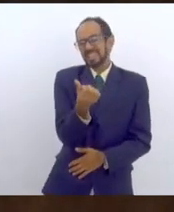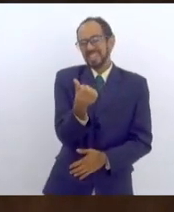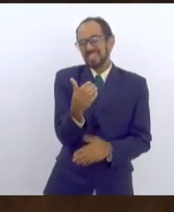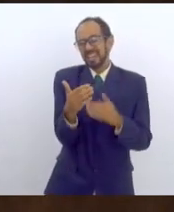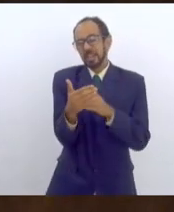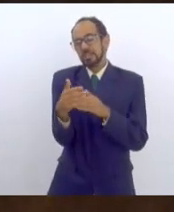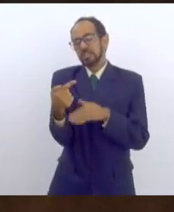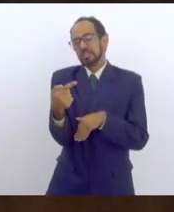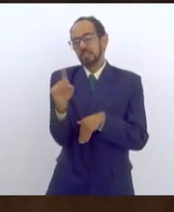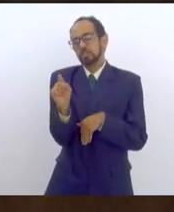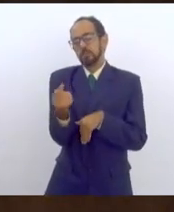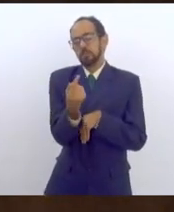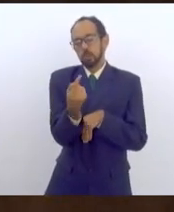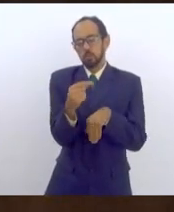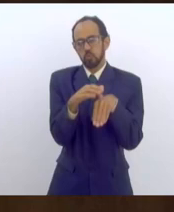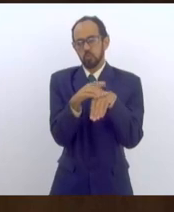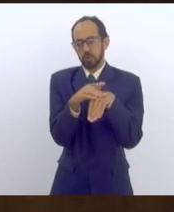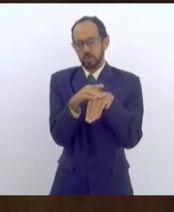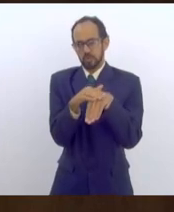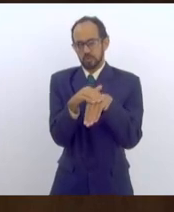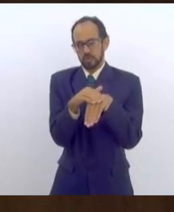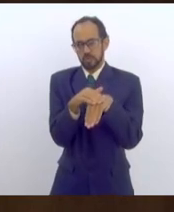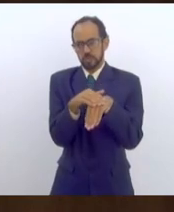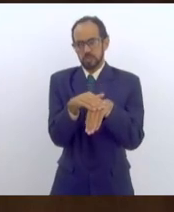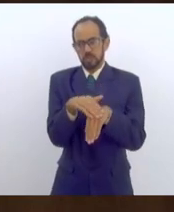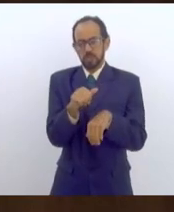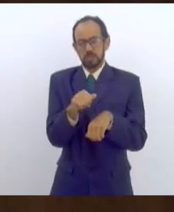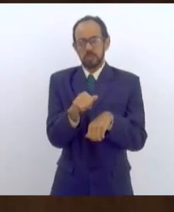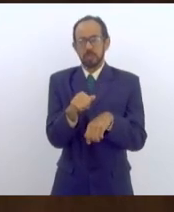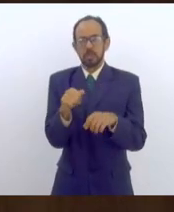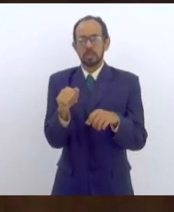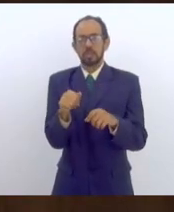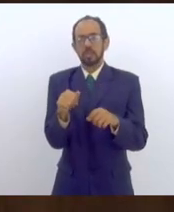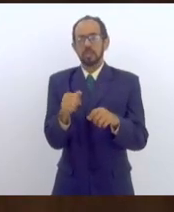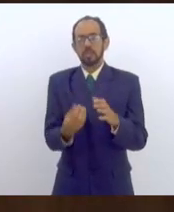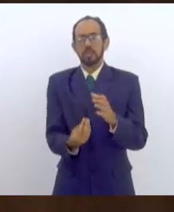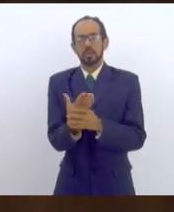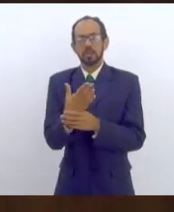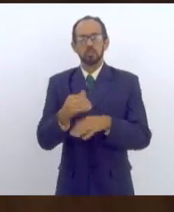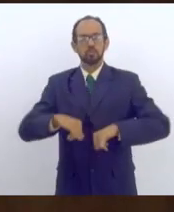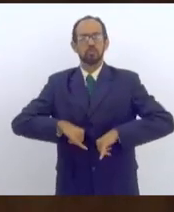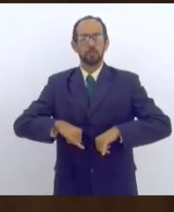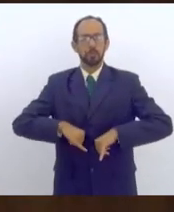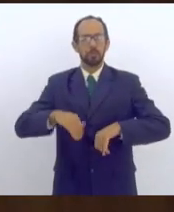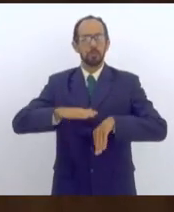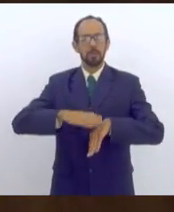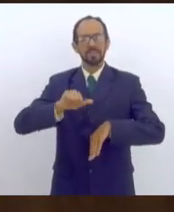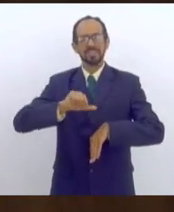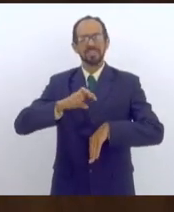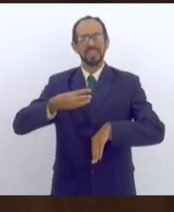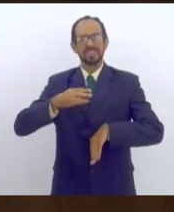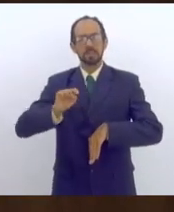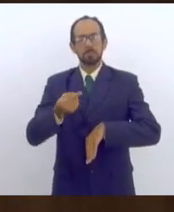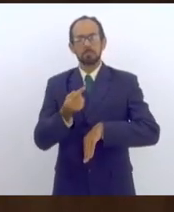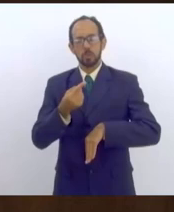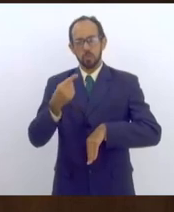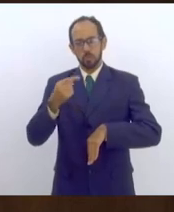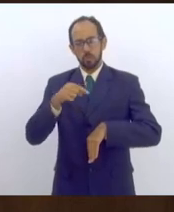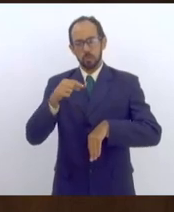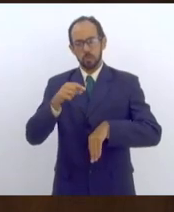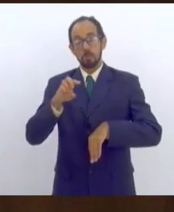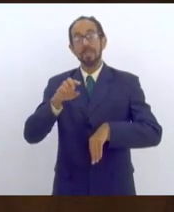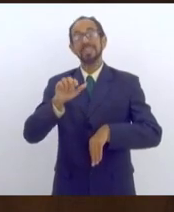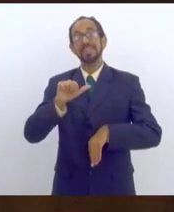que atingem mais de 13 milhões de pessoas. E eu quero aproveitar aqui os deputados para fazer